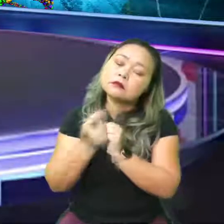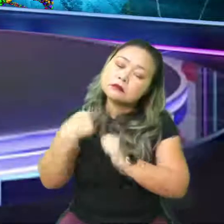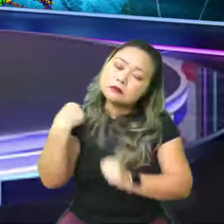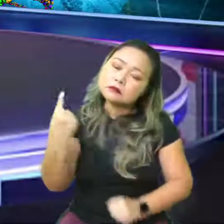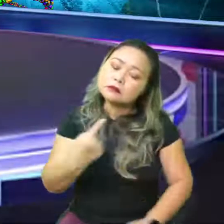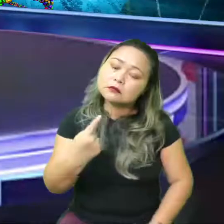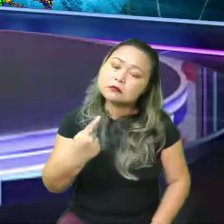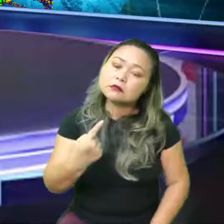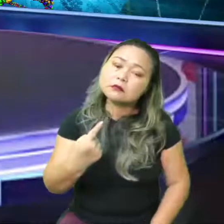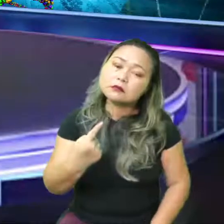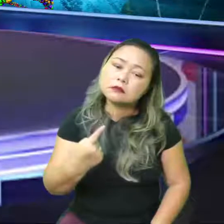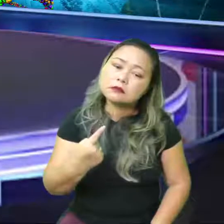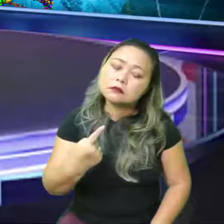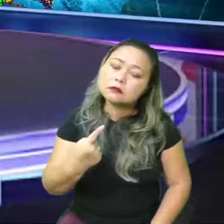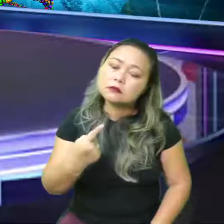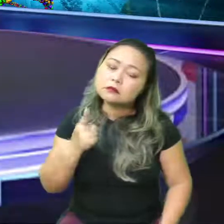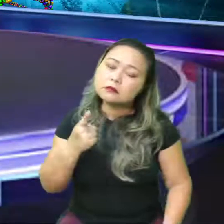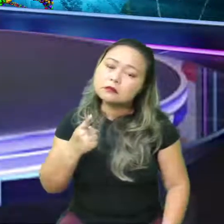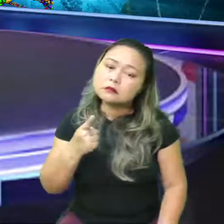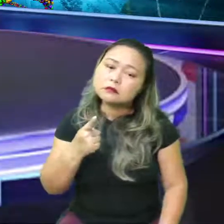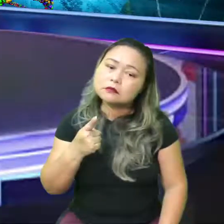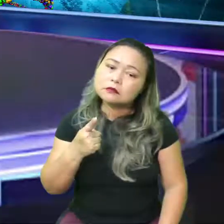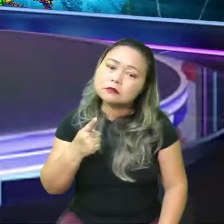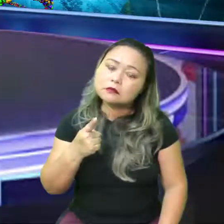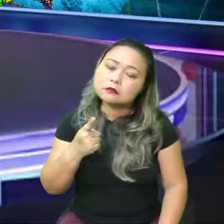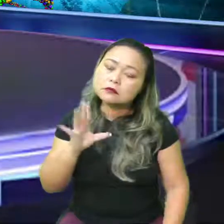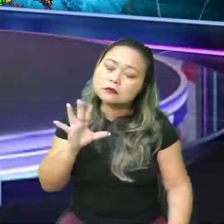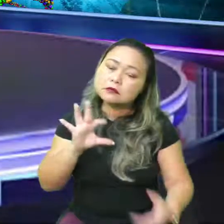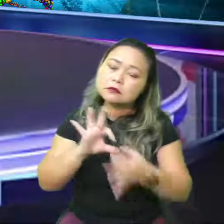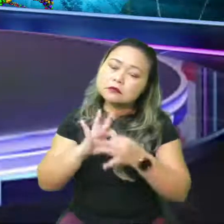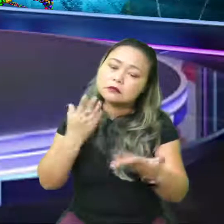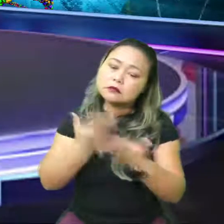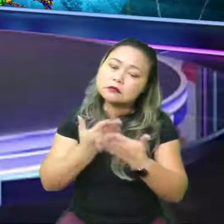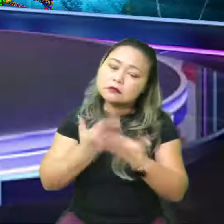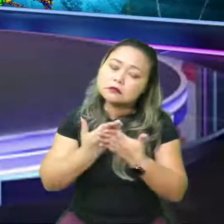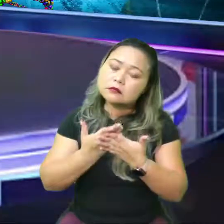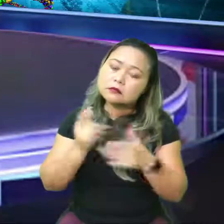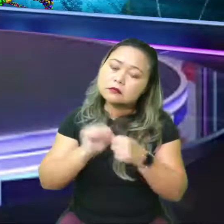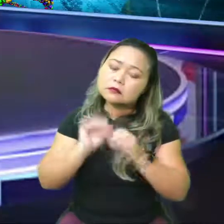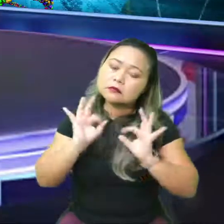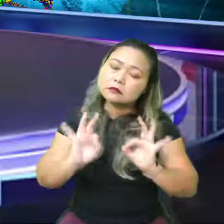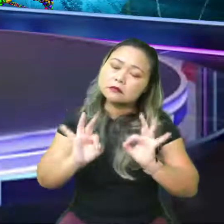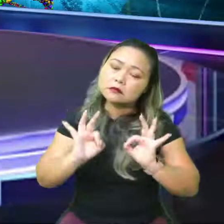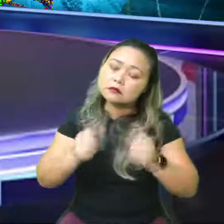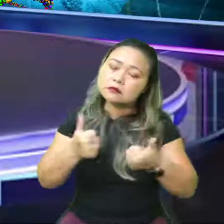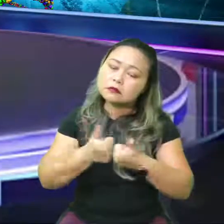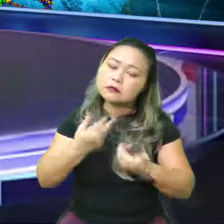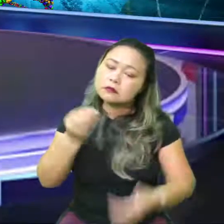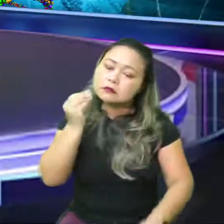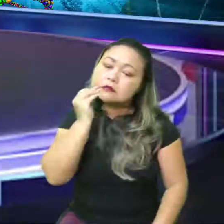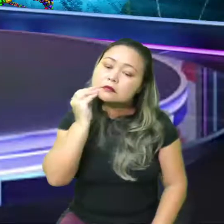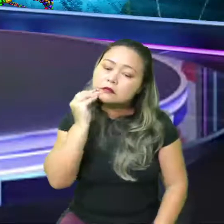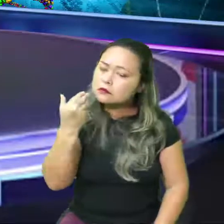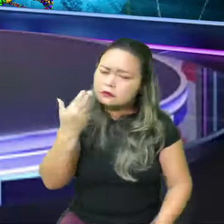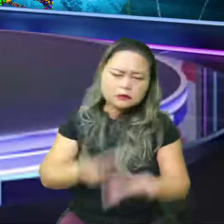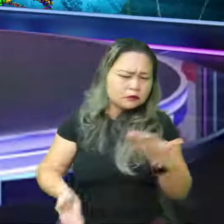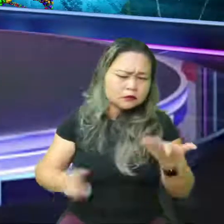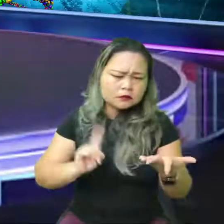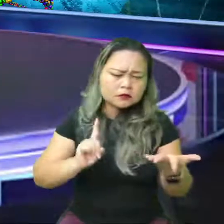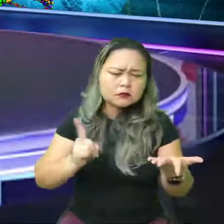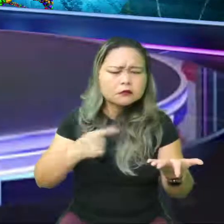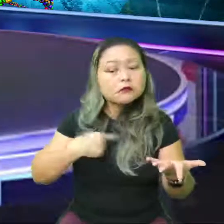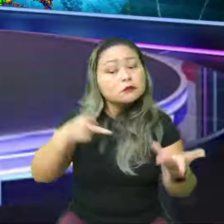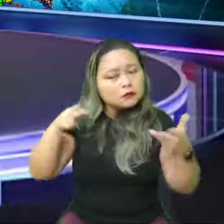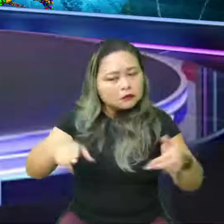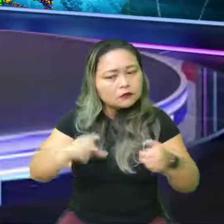conosco, certo? Se ligar. Então, em todos os estudos, vocês estão tendo uma excelente, uma belíssima oportunidade. Não percam nenhuma oportunidade,